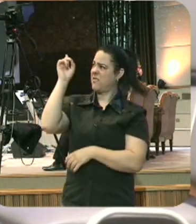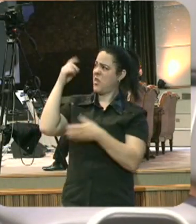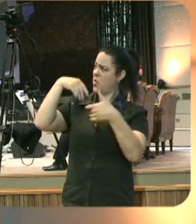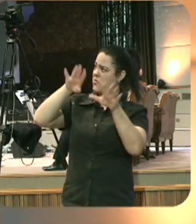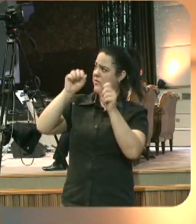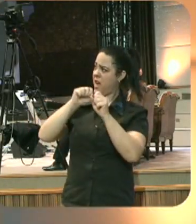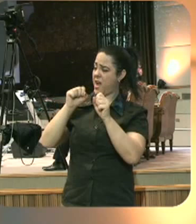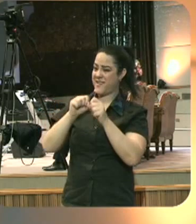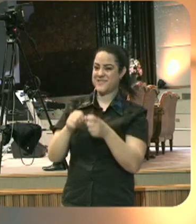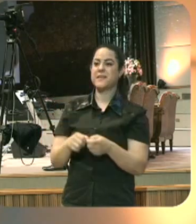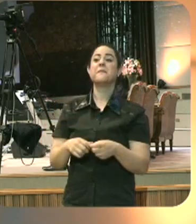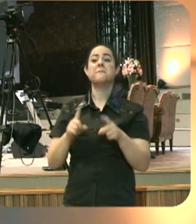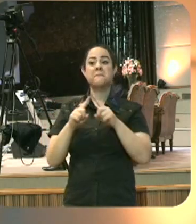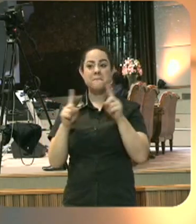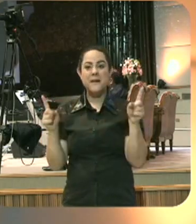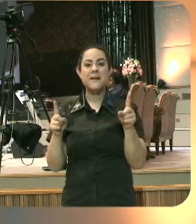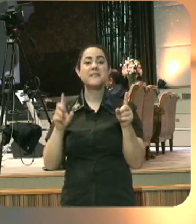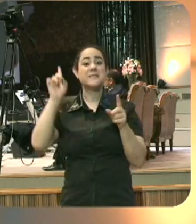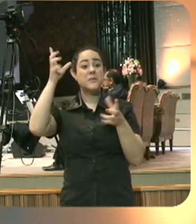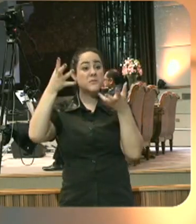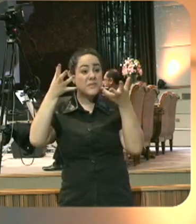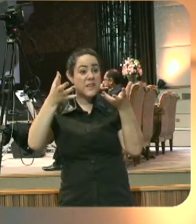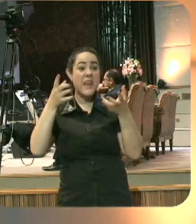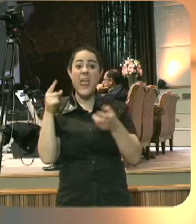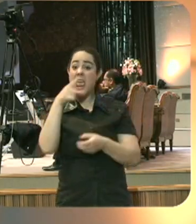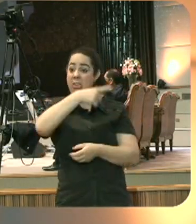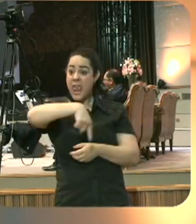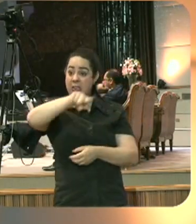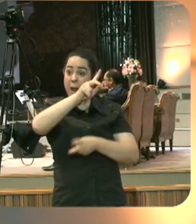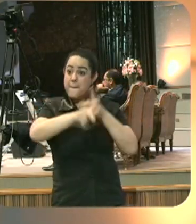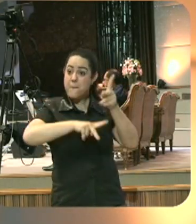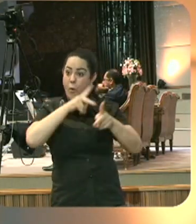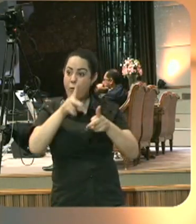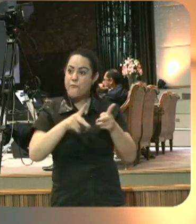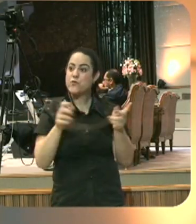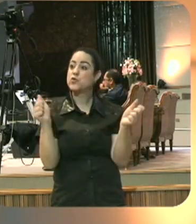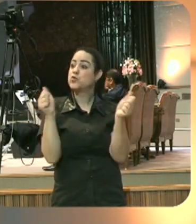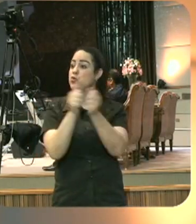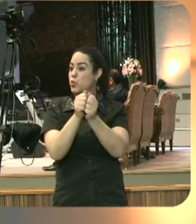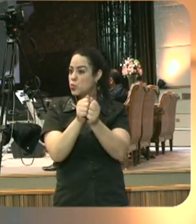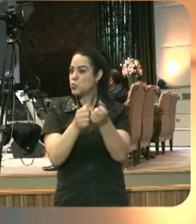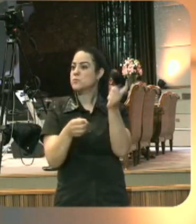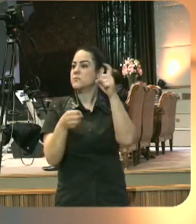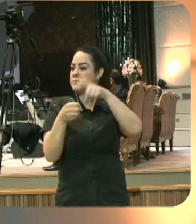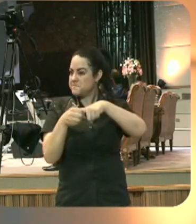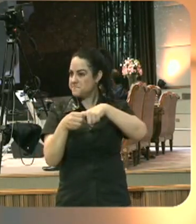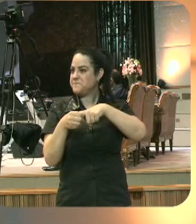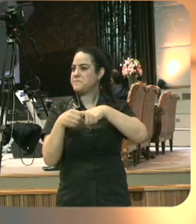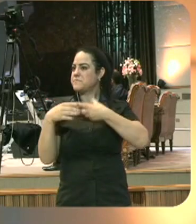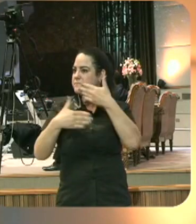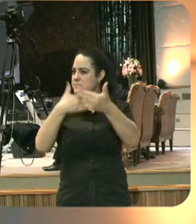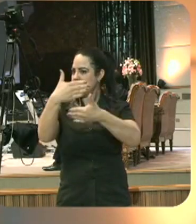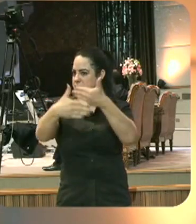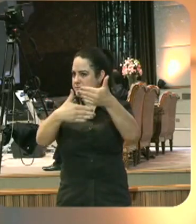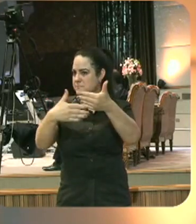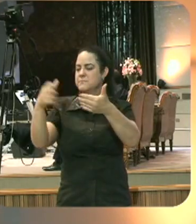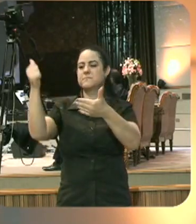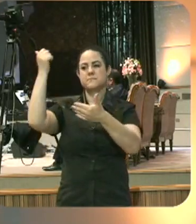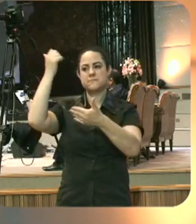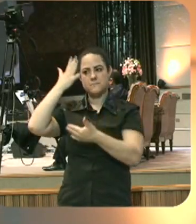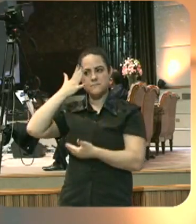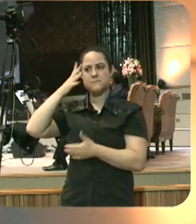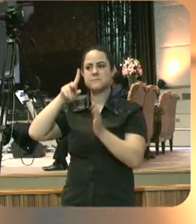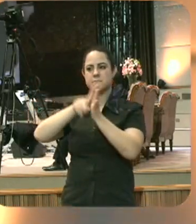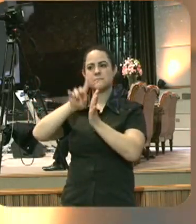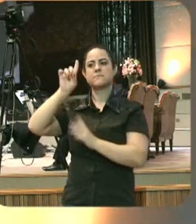Porque Deus queria que nós e eles se envolvessem nos processos da graça